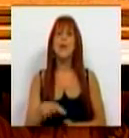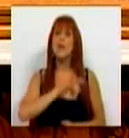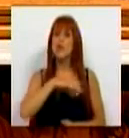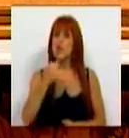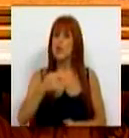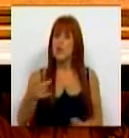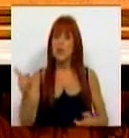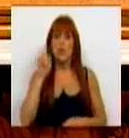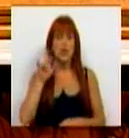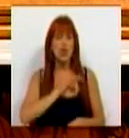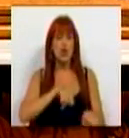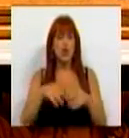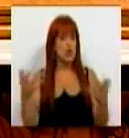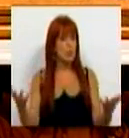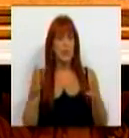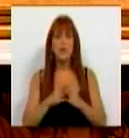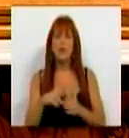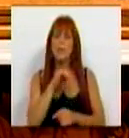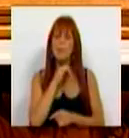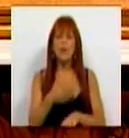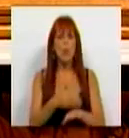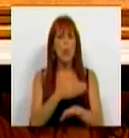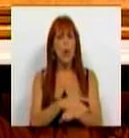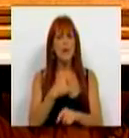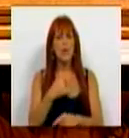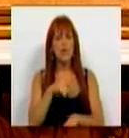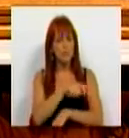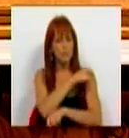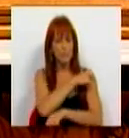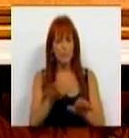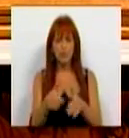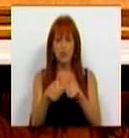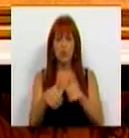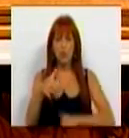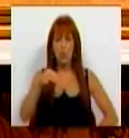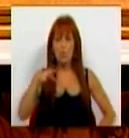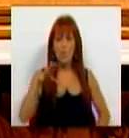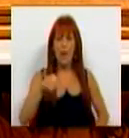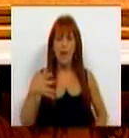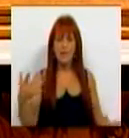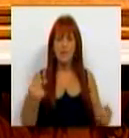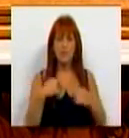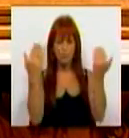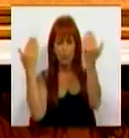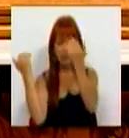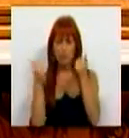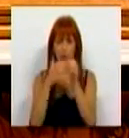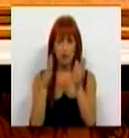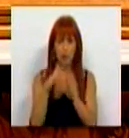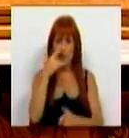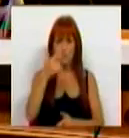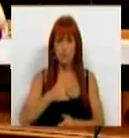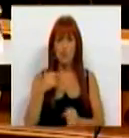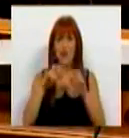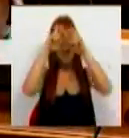Senhor Presidente, senhores deputados, permitam-me antes de mais que, em nome da bancada parlamentar do Partido Socialista, saúde todos aqueles que